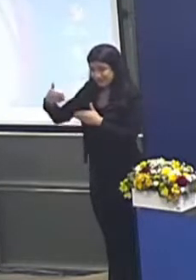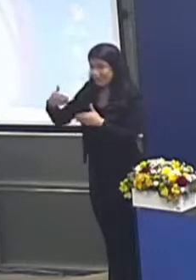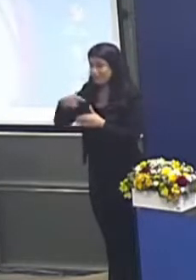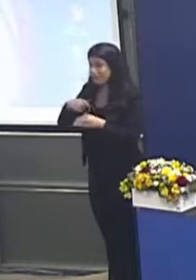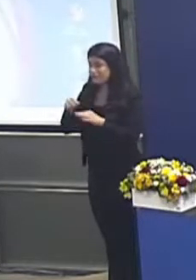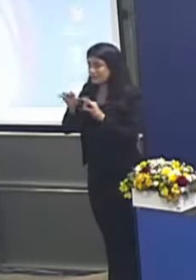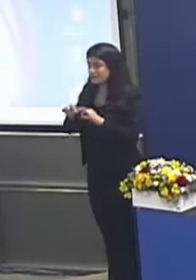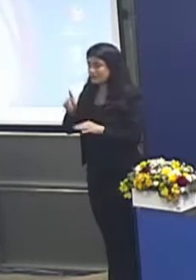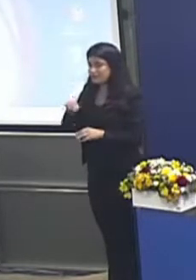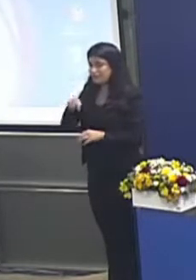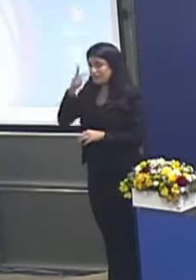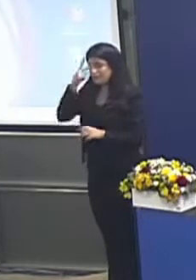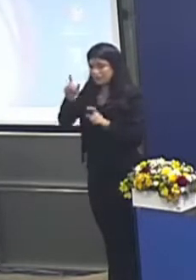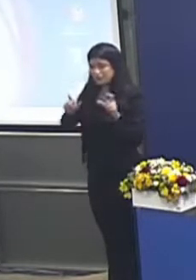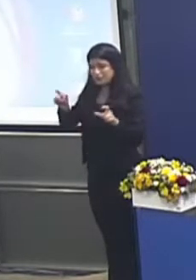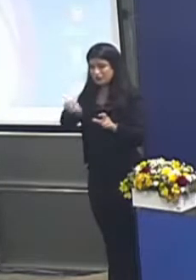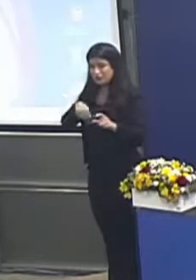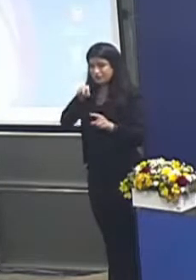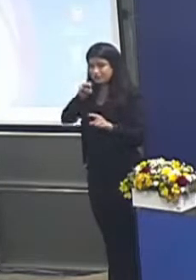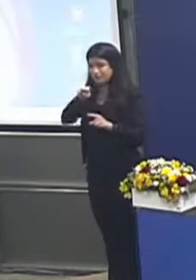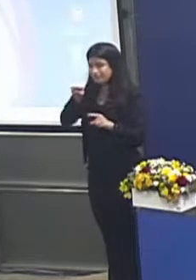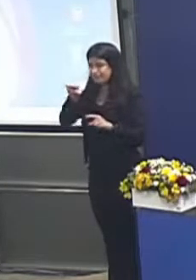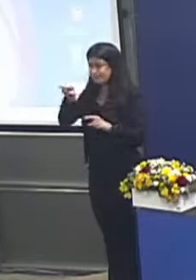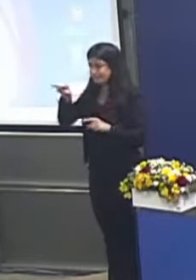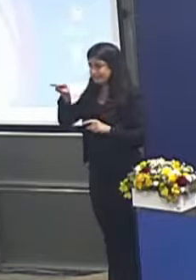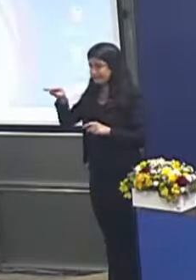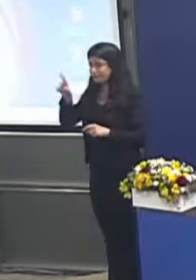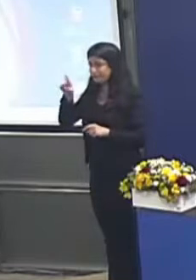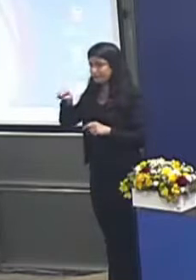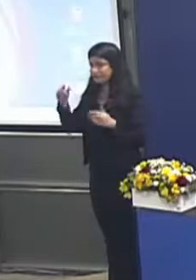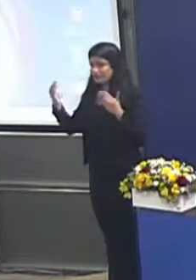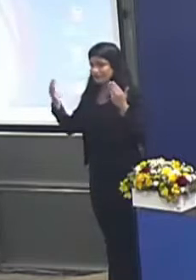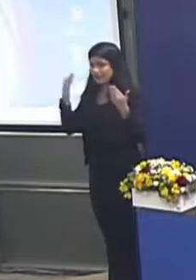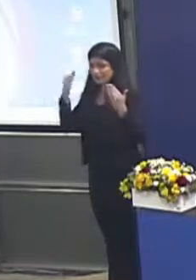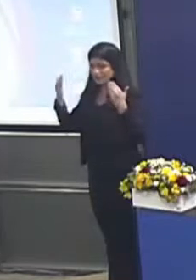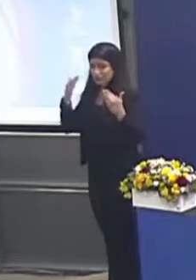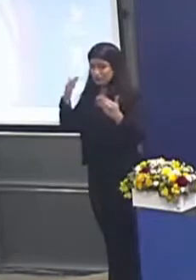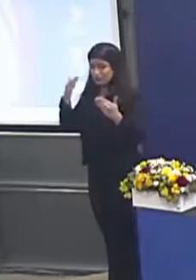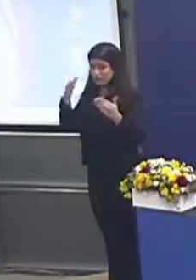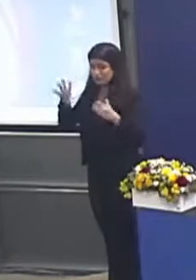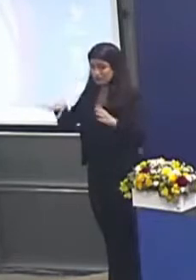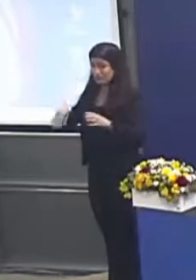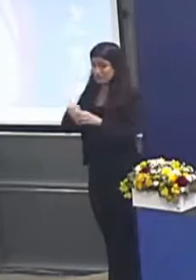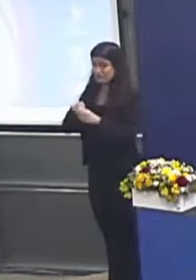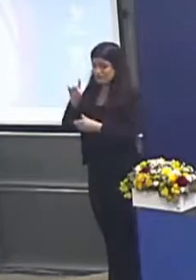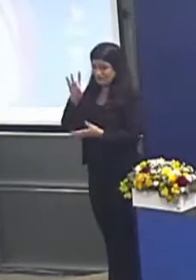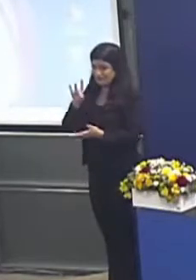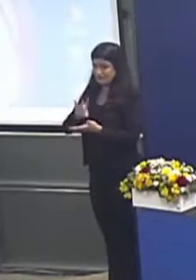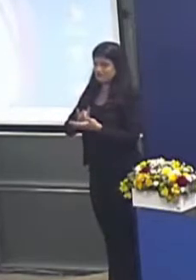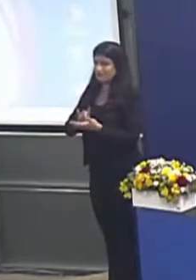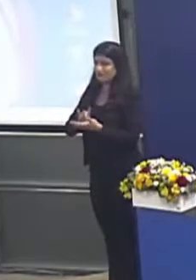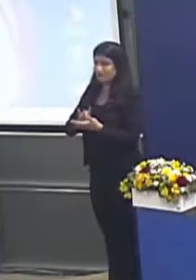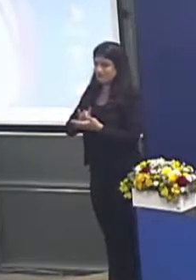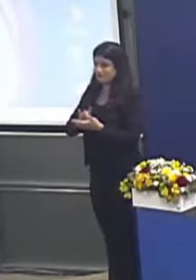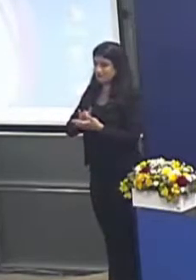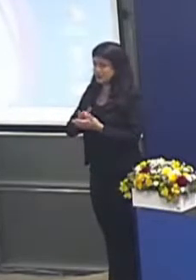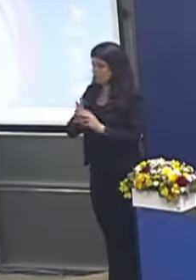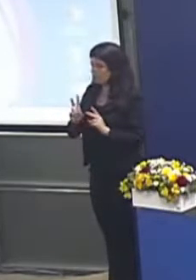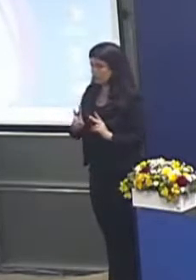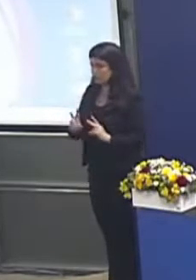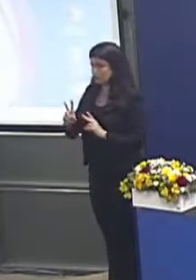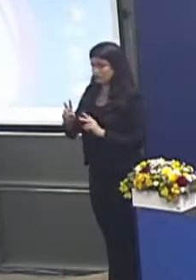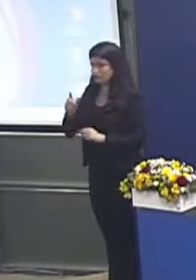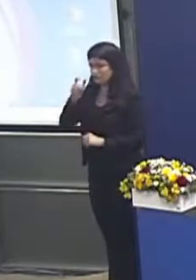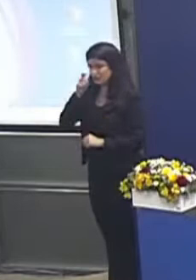olho para essas pessoas aqui nesse auditório, é uma psicologia que, de fato, sirva